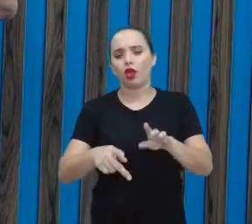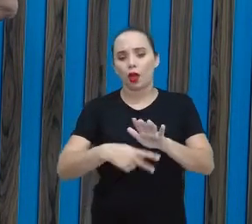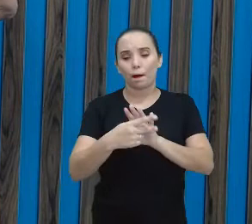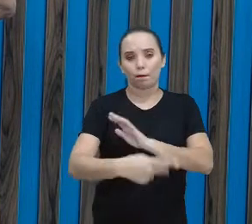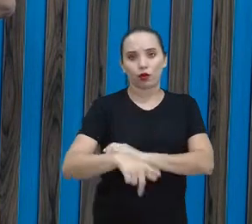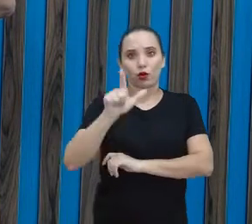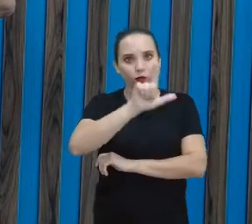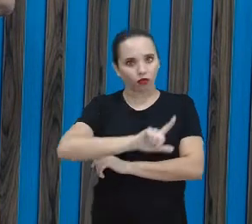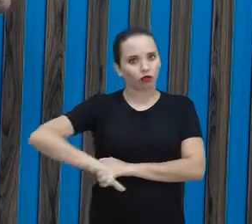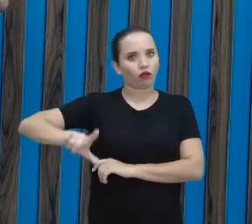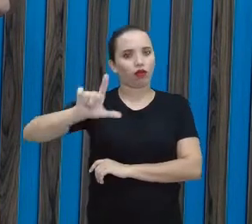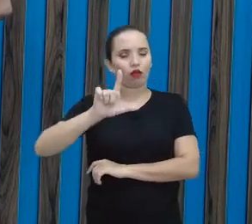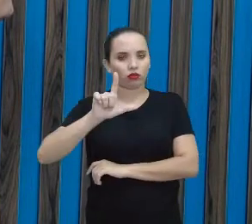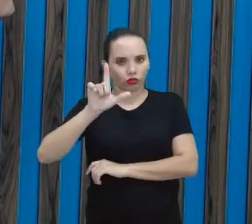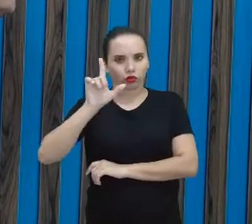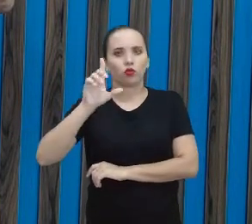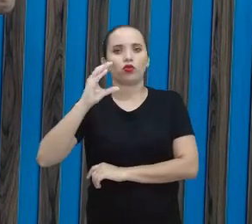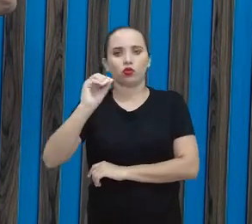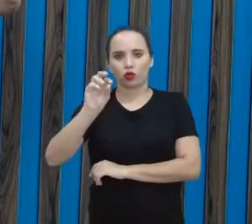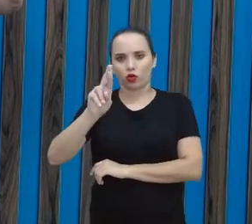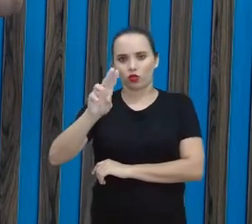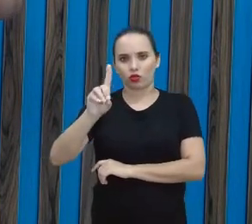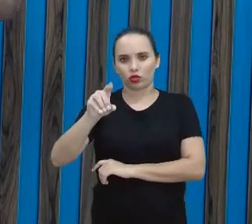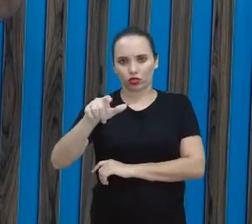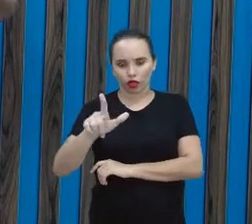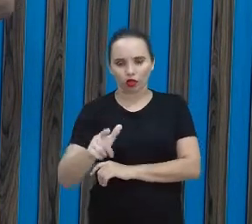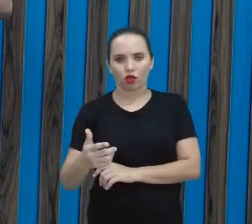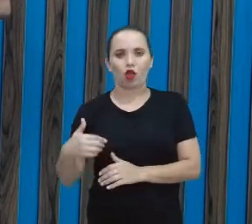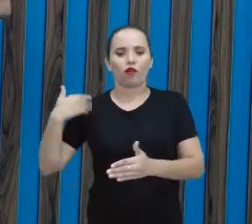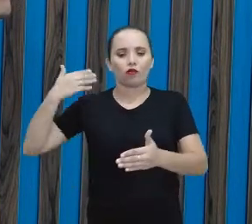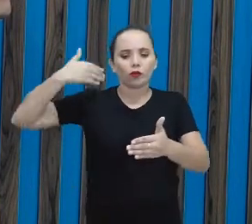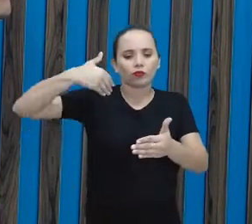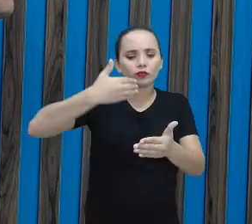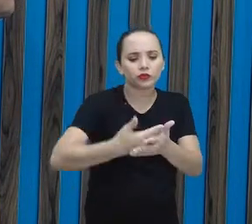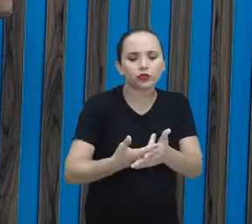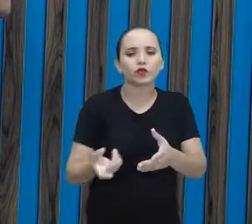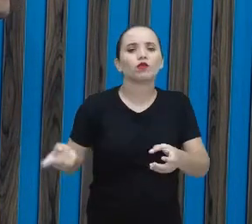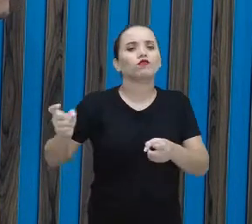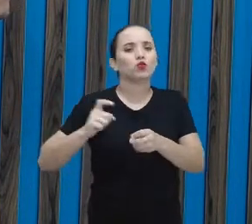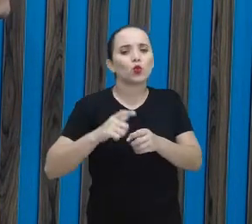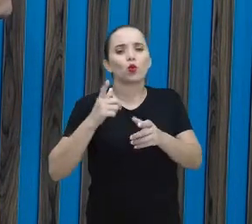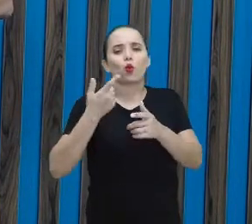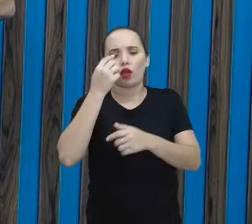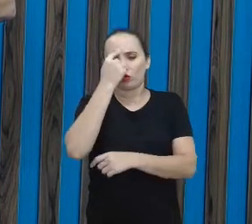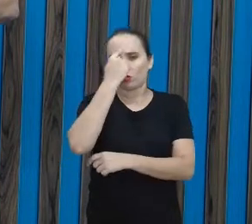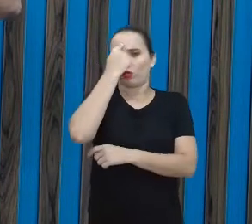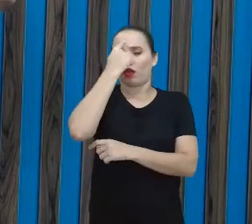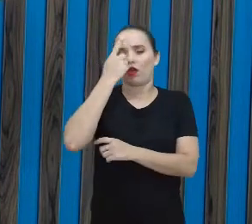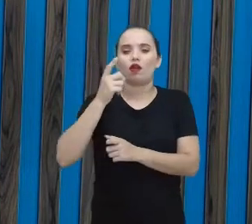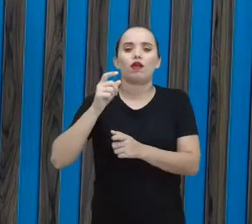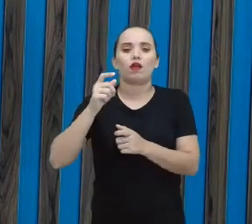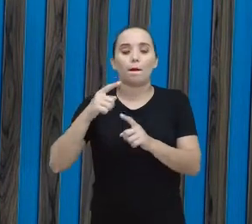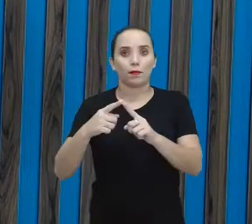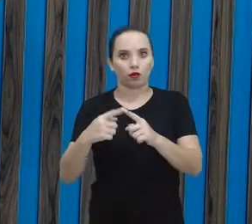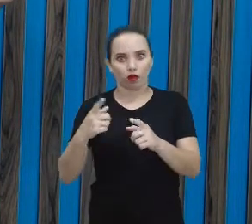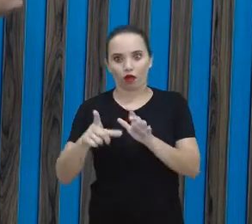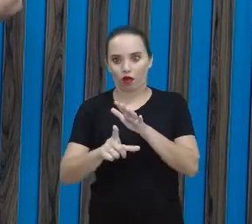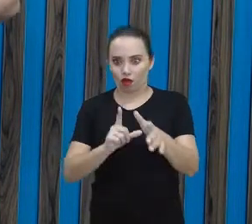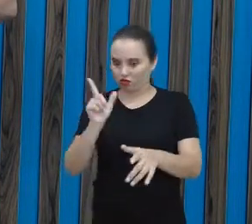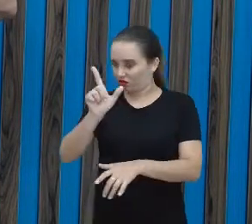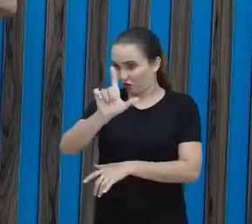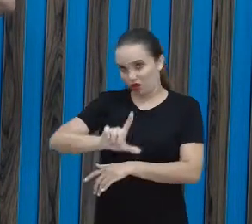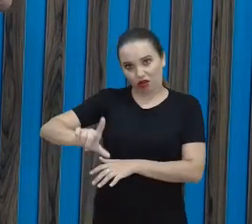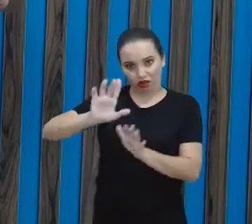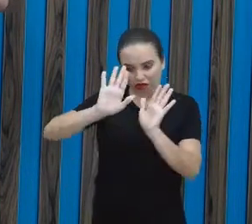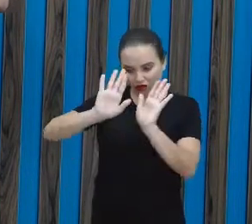literatura de cordel foi resgatada, né, a partir do movimento armorial, que era uma literatura vista como inferior.